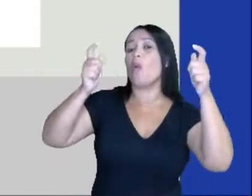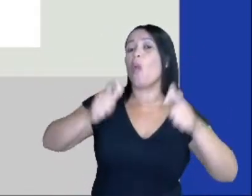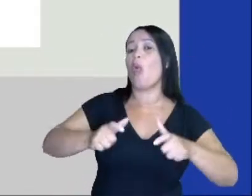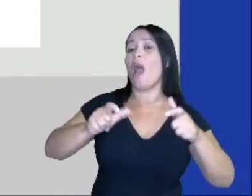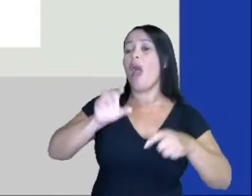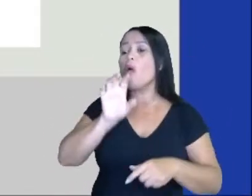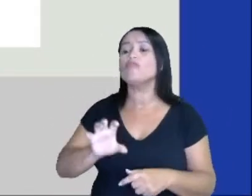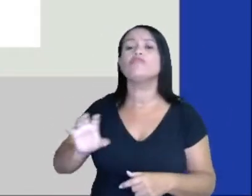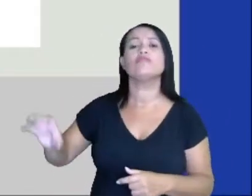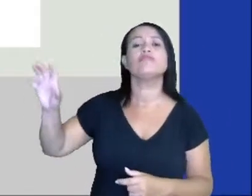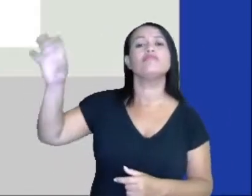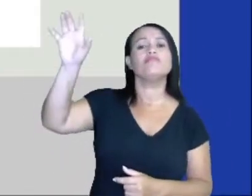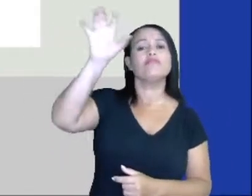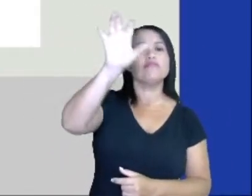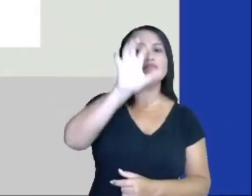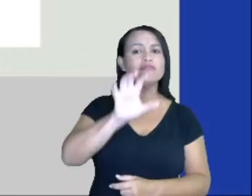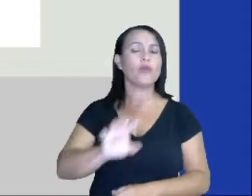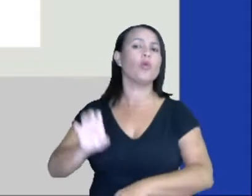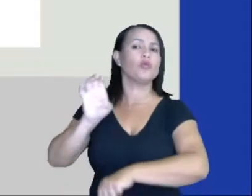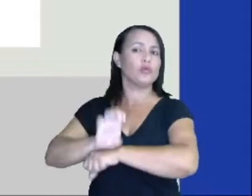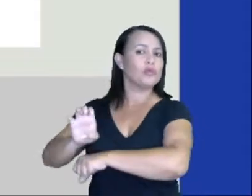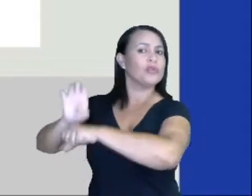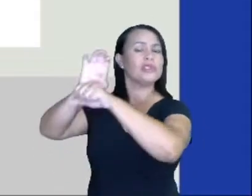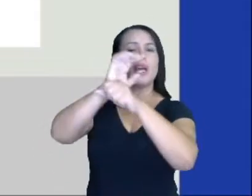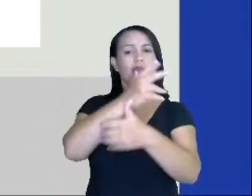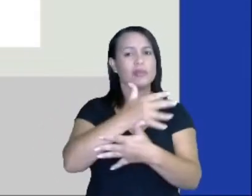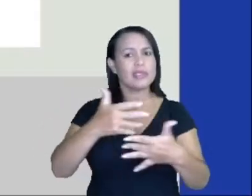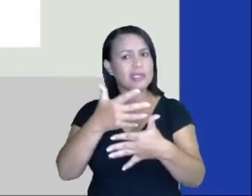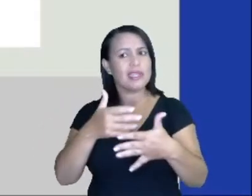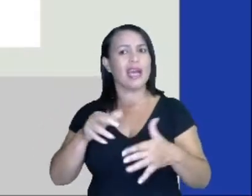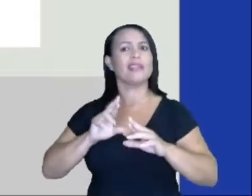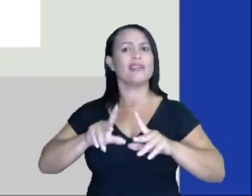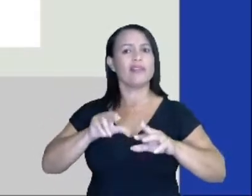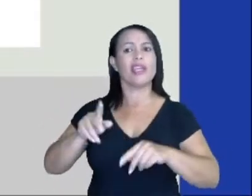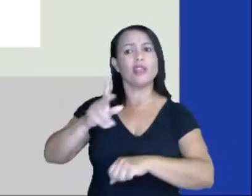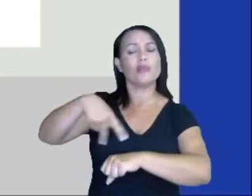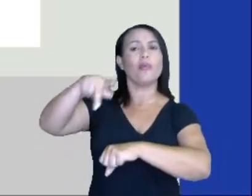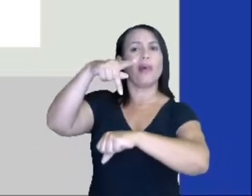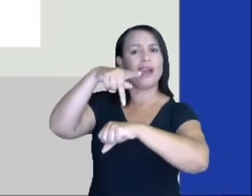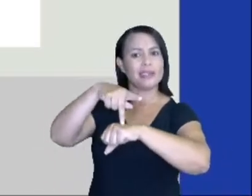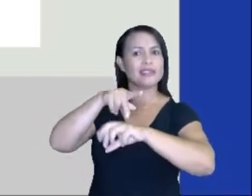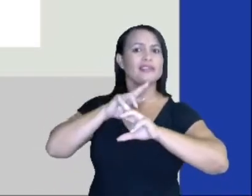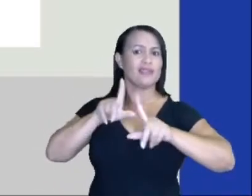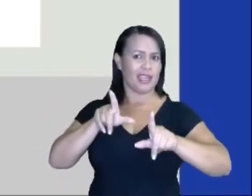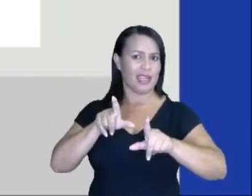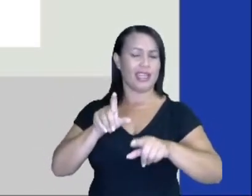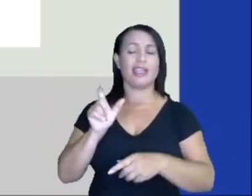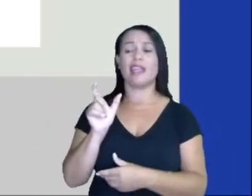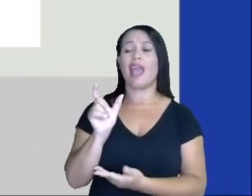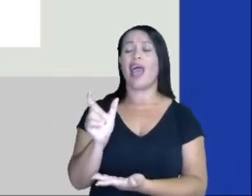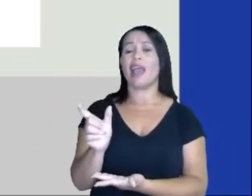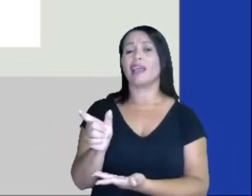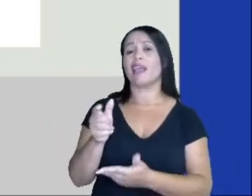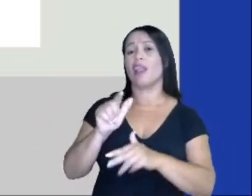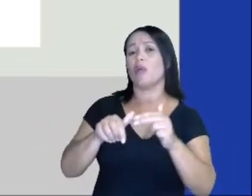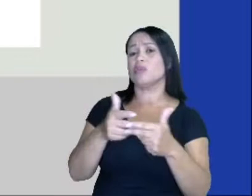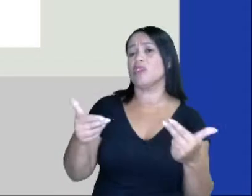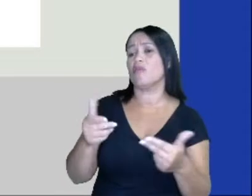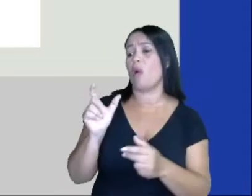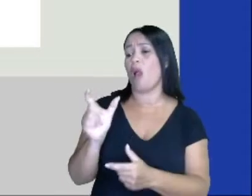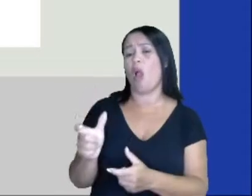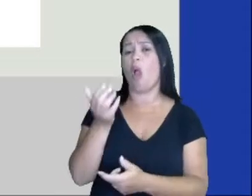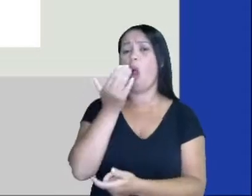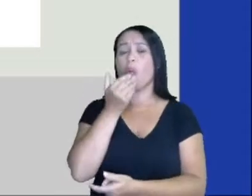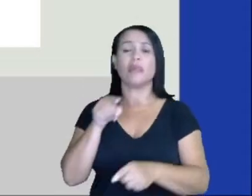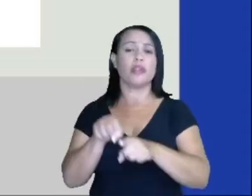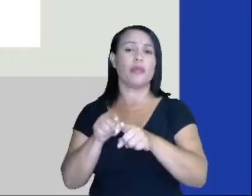localização geográfica, ou seja, por conta de um estado diferente, de uma cidade diferente, de um país diferente, aquele objeto, aquele alimento